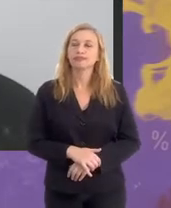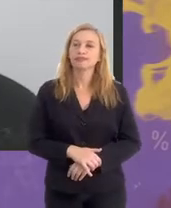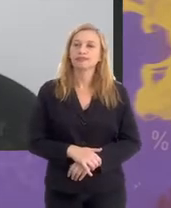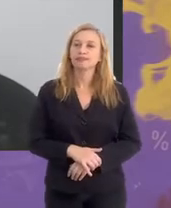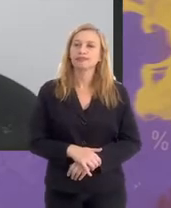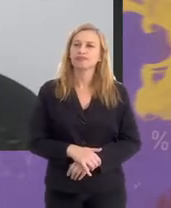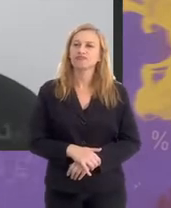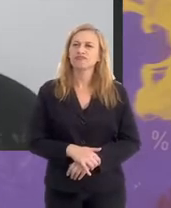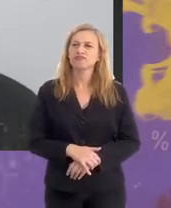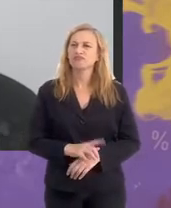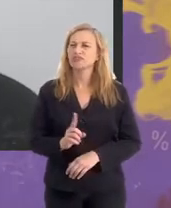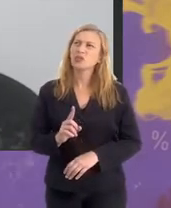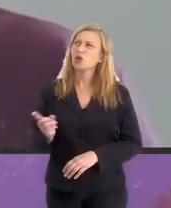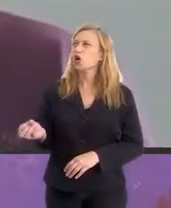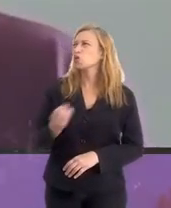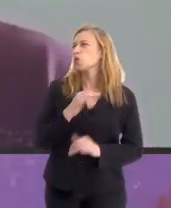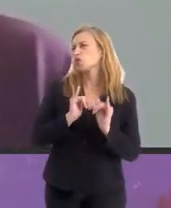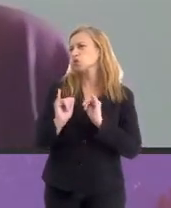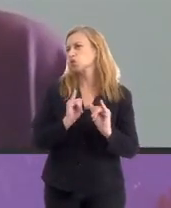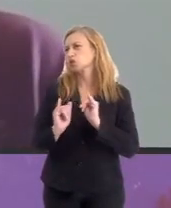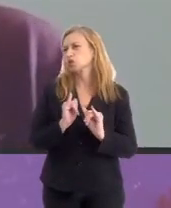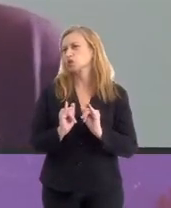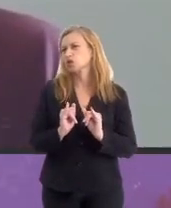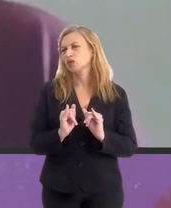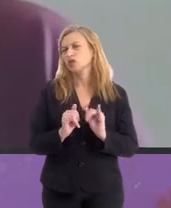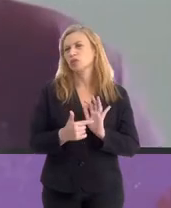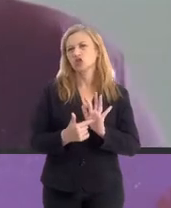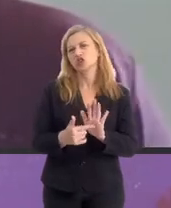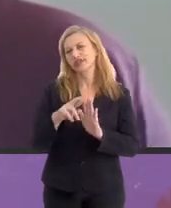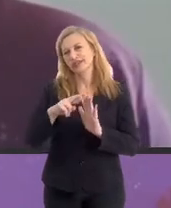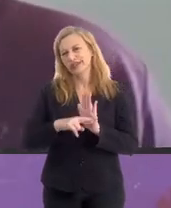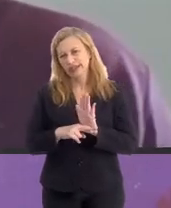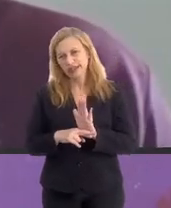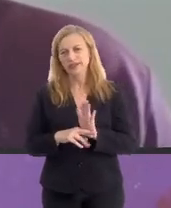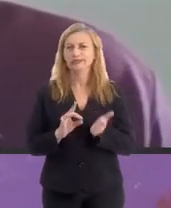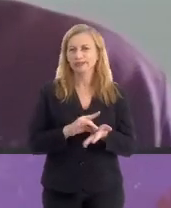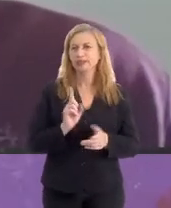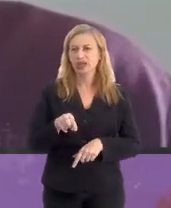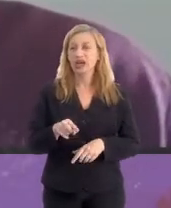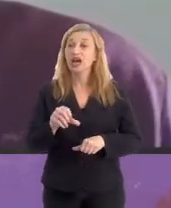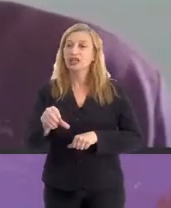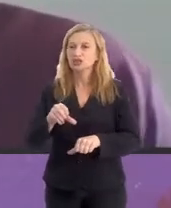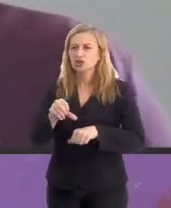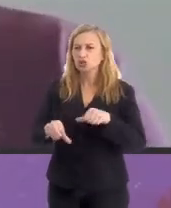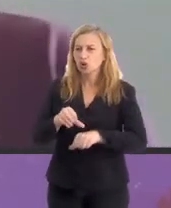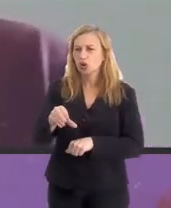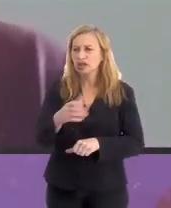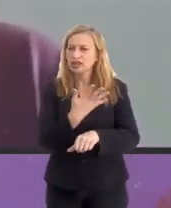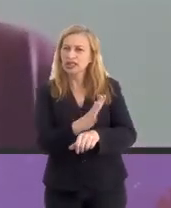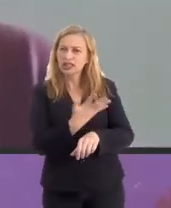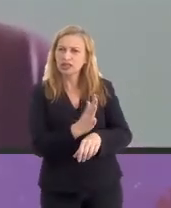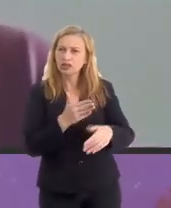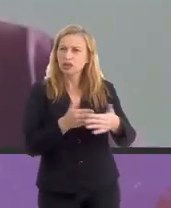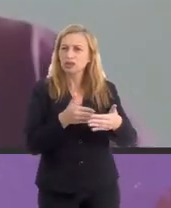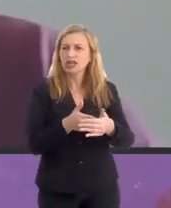novidade é ela não chega a ser novidade novidade foi colocado no regulamento e oficializada né a